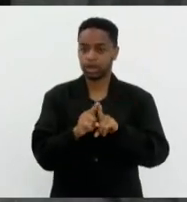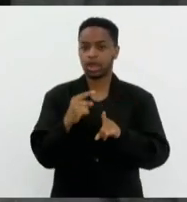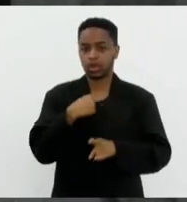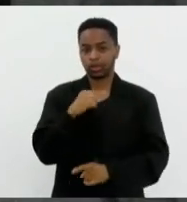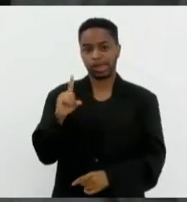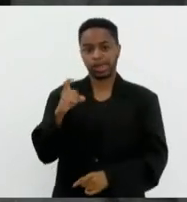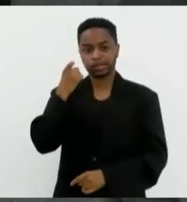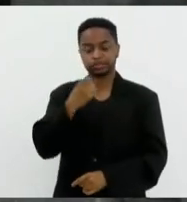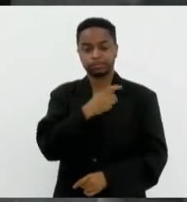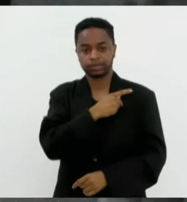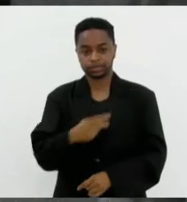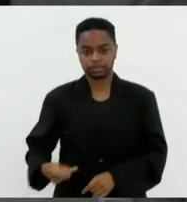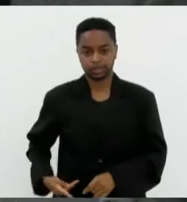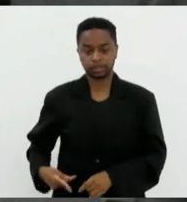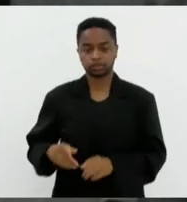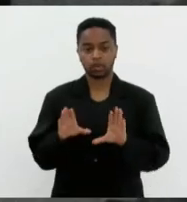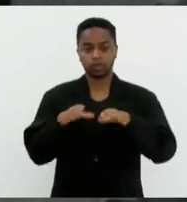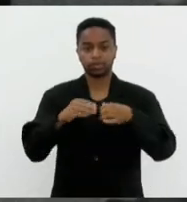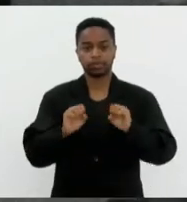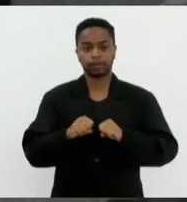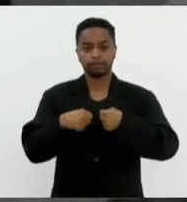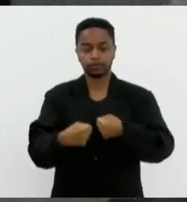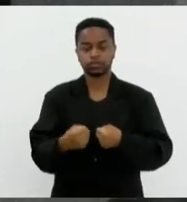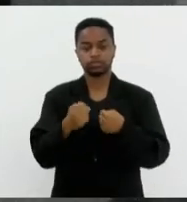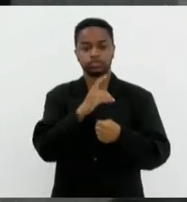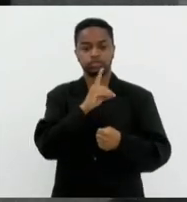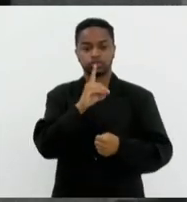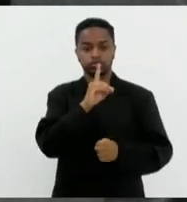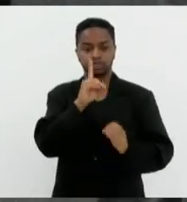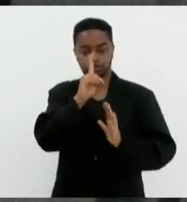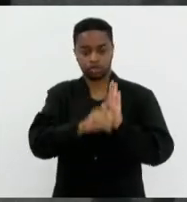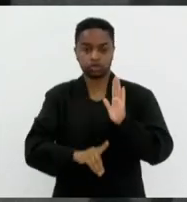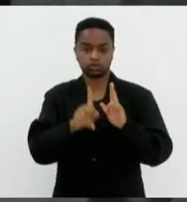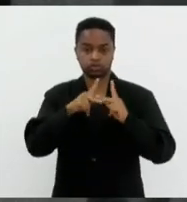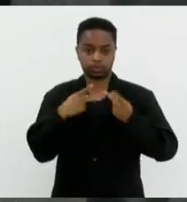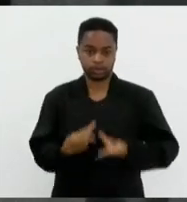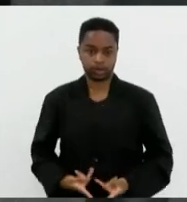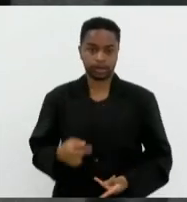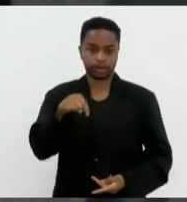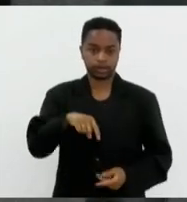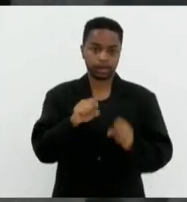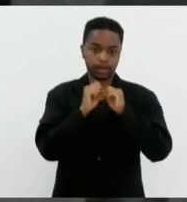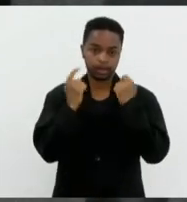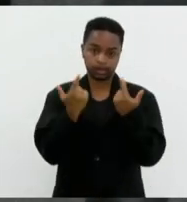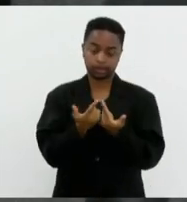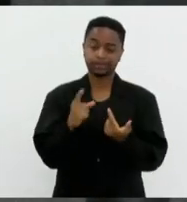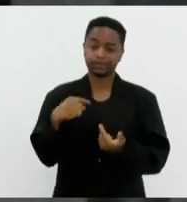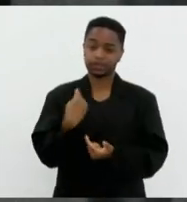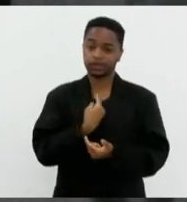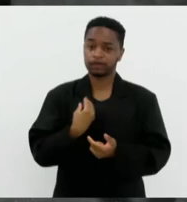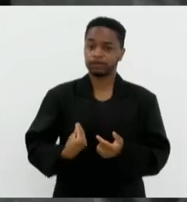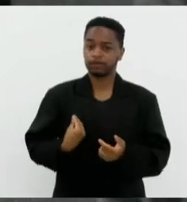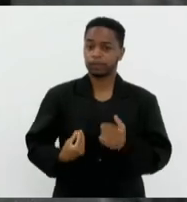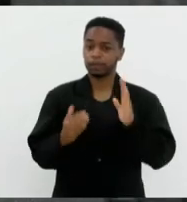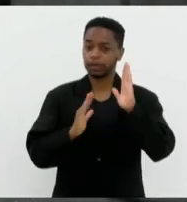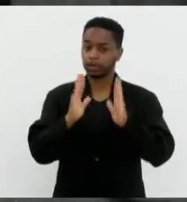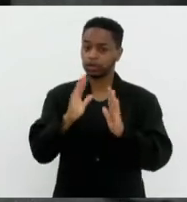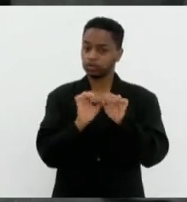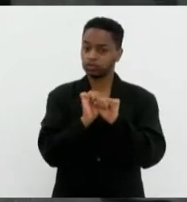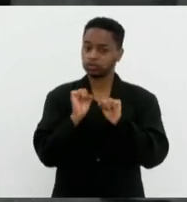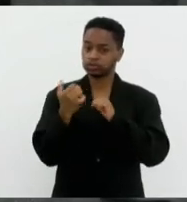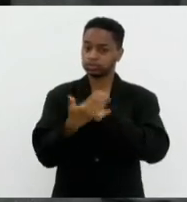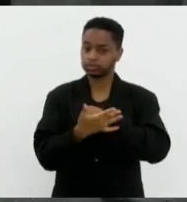Comissão de Defesa dos Direitos Humanos na Alerj, e, sem dúvida nenhuma, a gente estava ali num momento de pandemia,